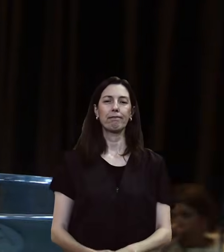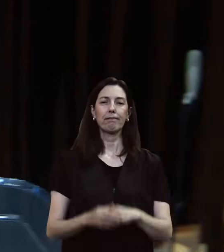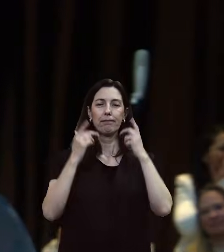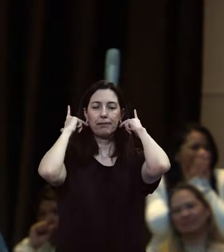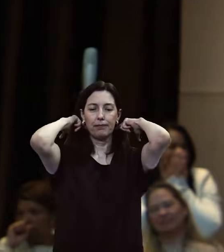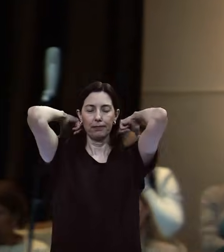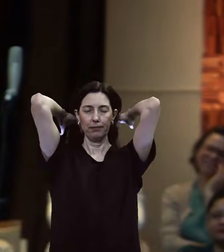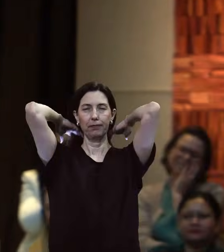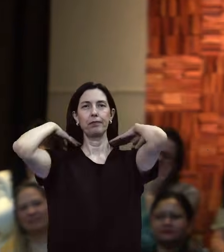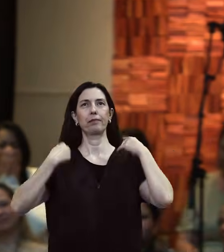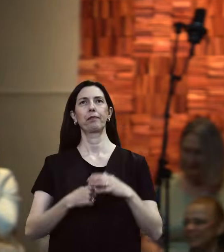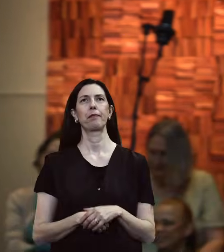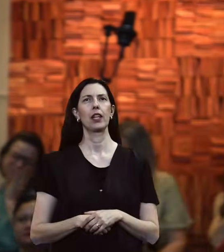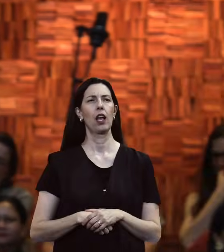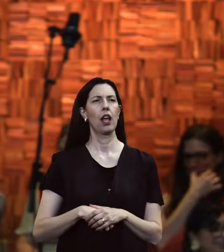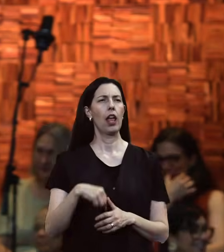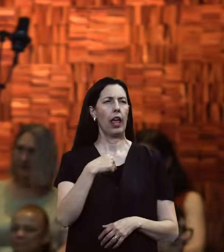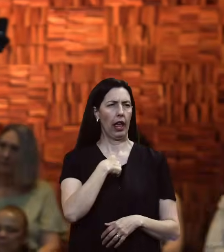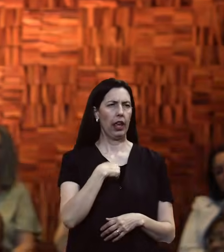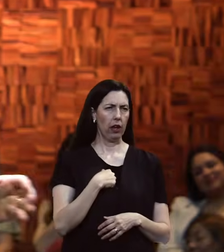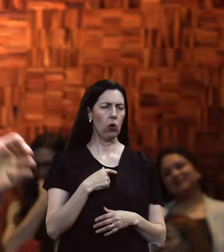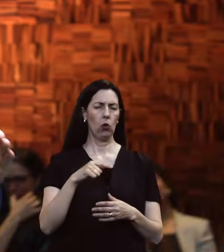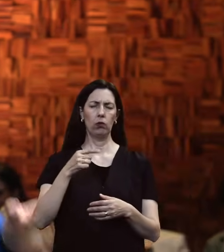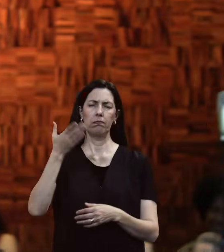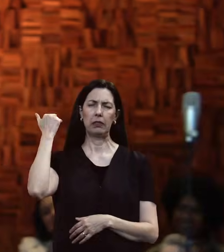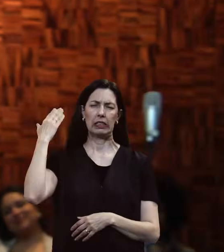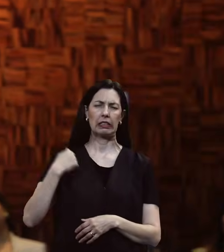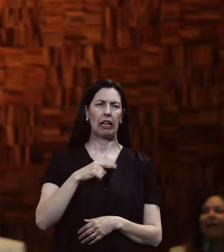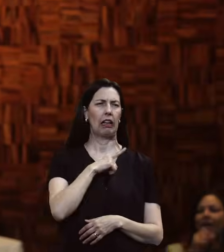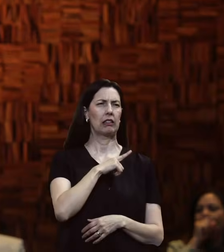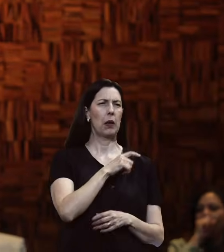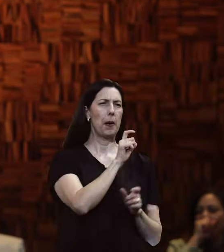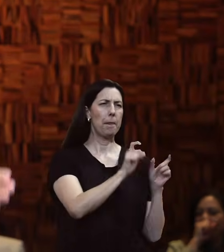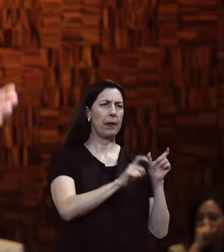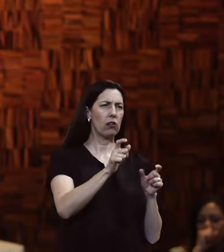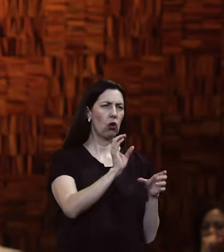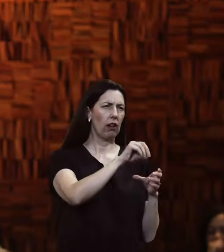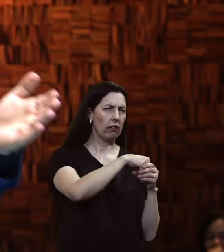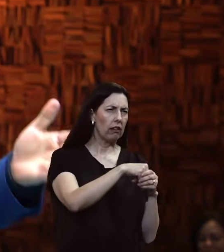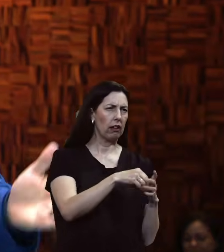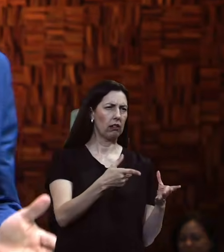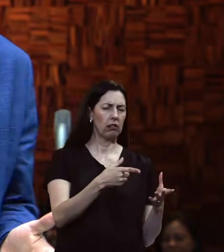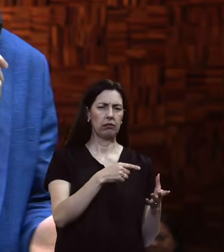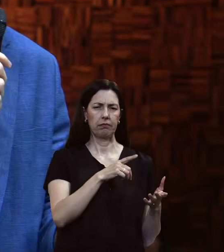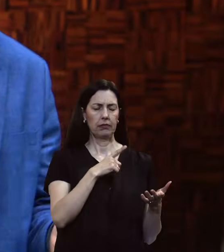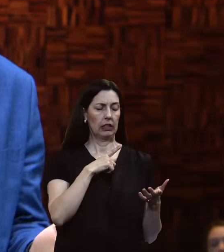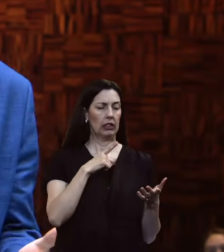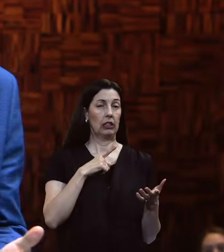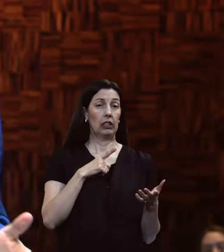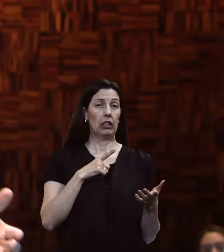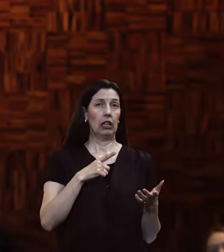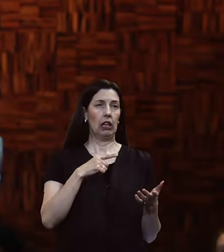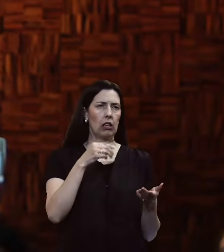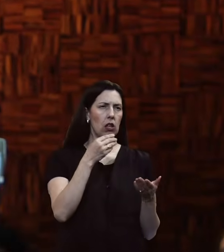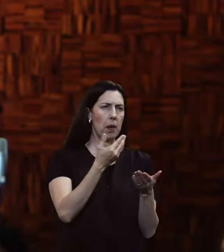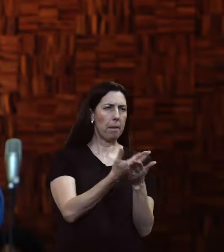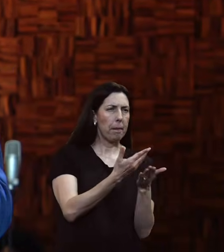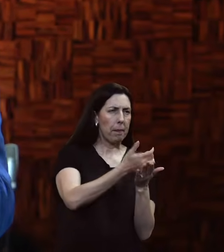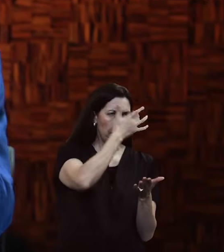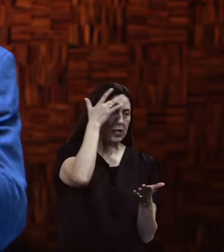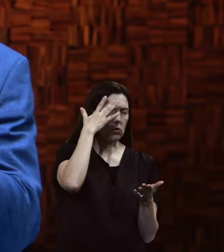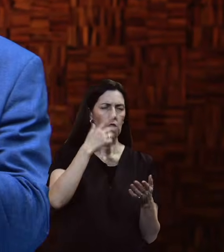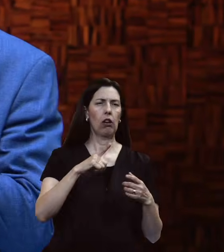personagens. E me chamou a atenção, John Bunyan. Ele foi um